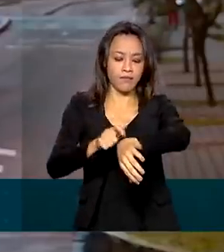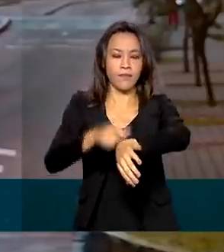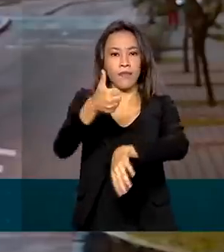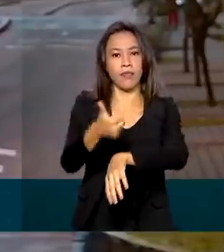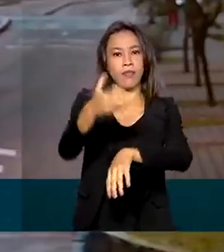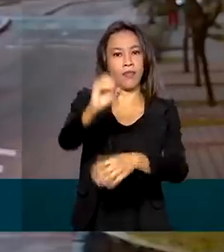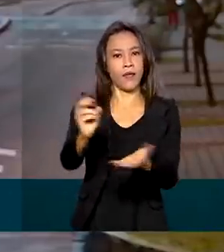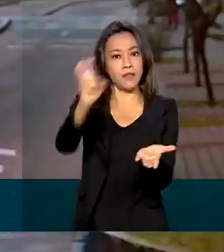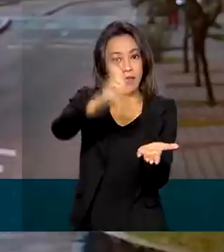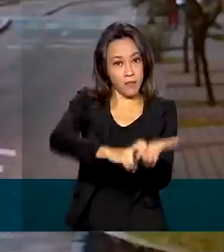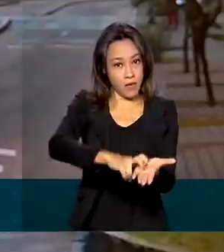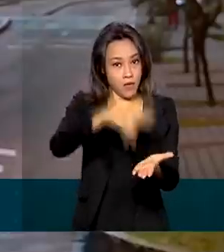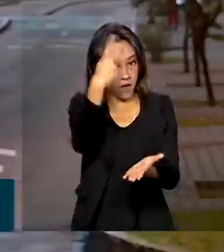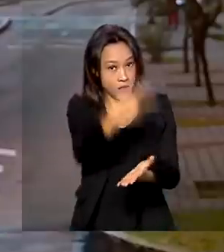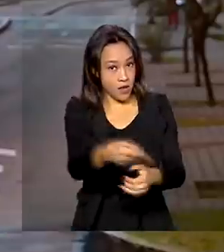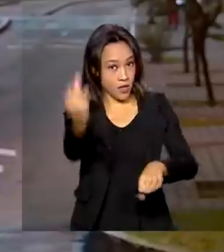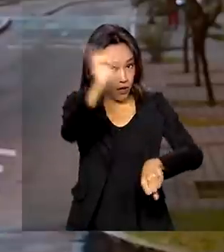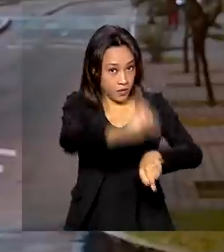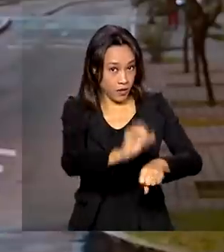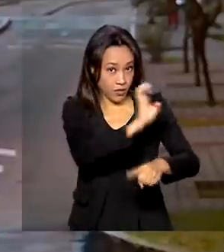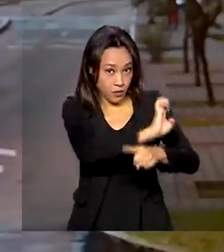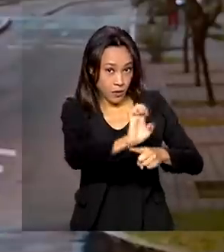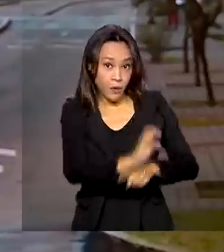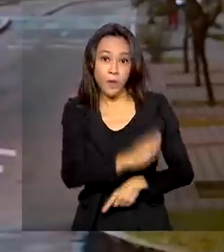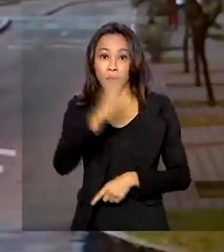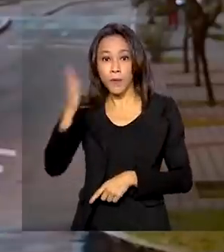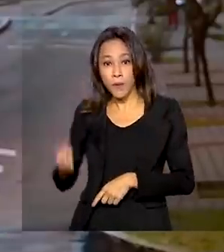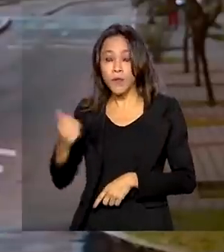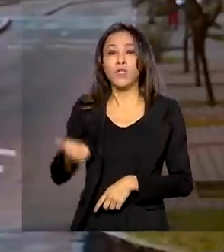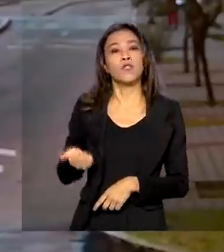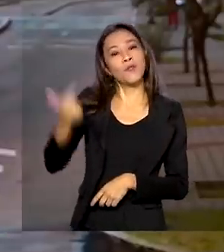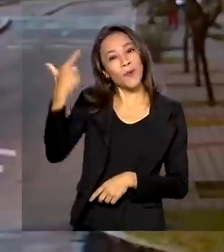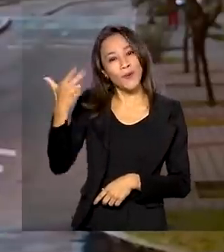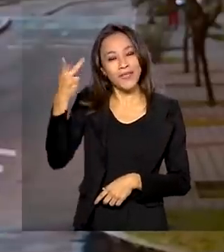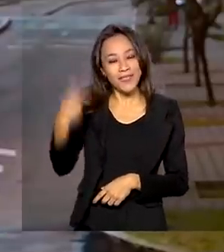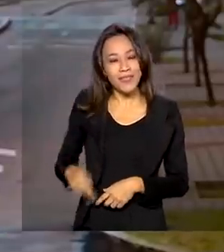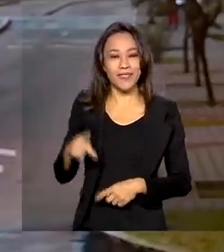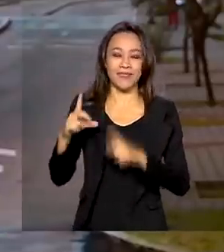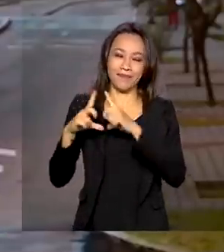horas da manhã, aqui no horário de Quito, meio-dia no horário aí de Brasília.